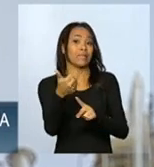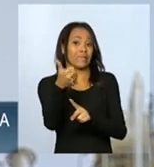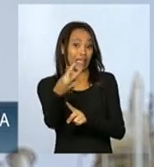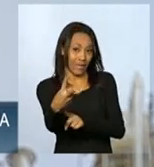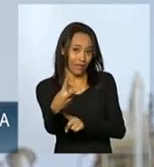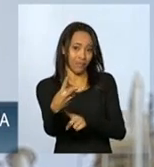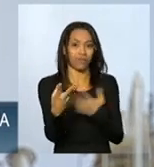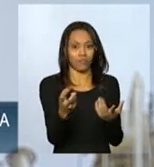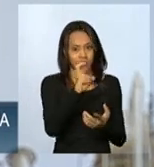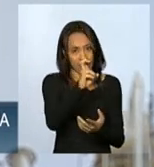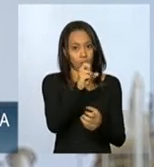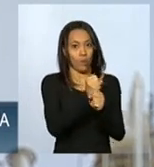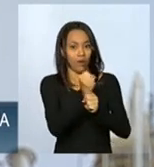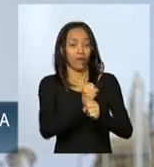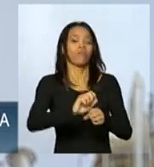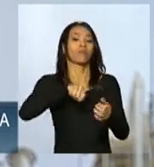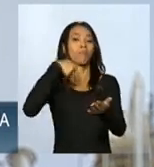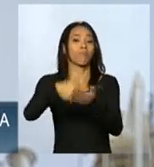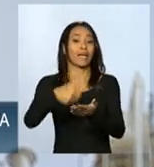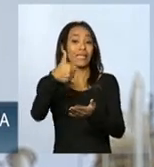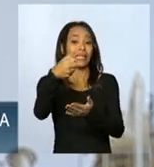você só vai começar a pagar